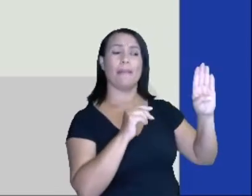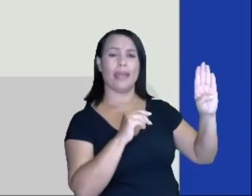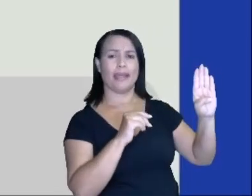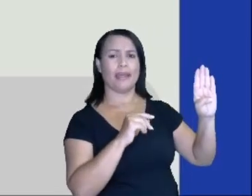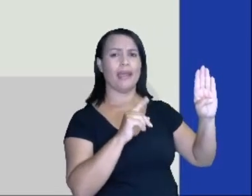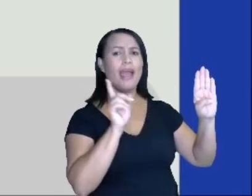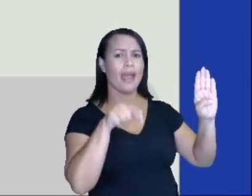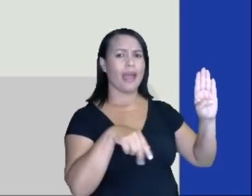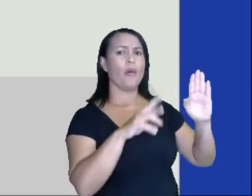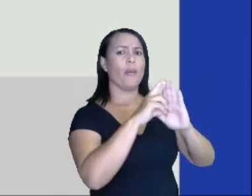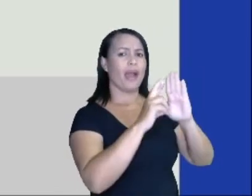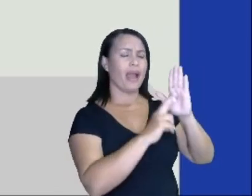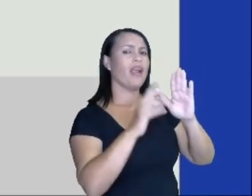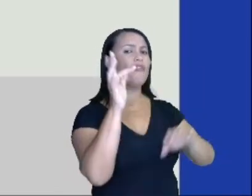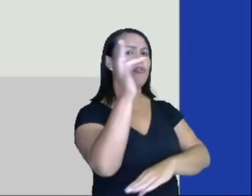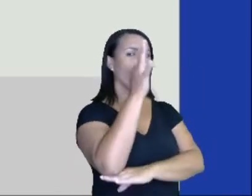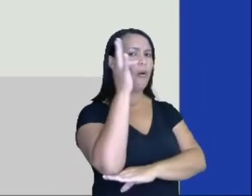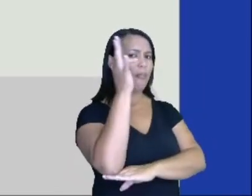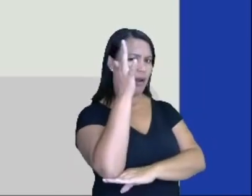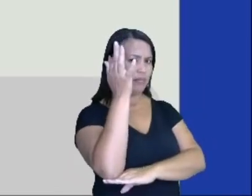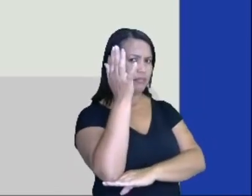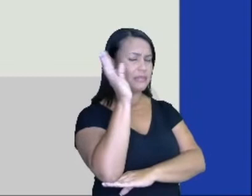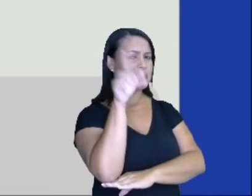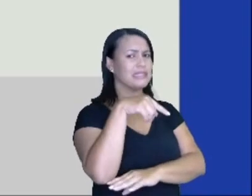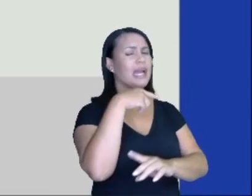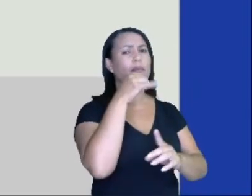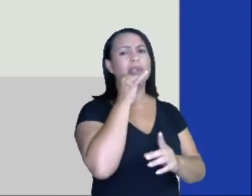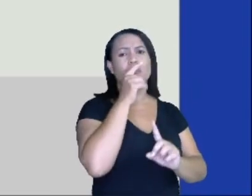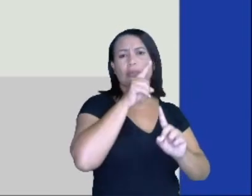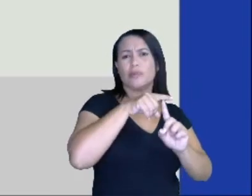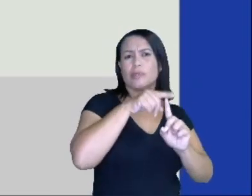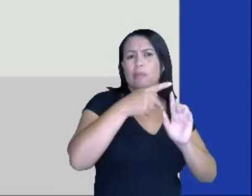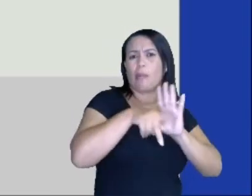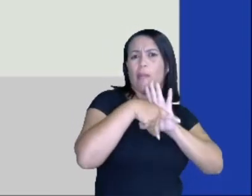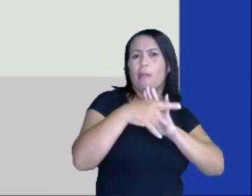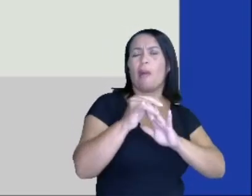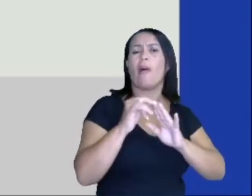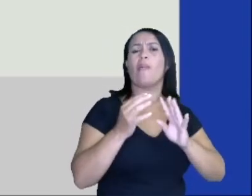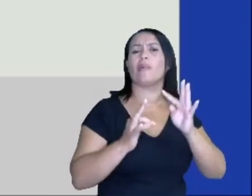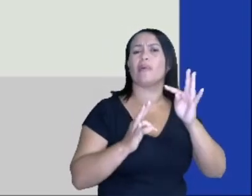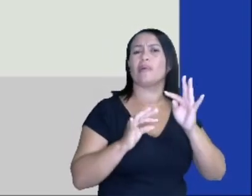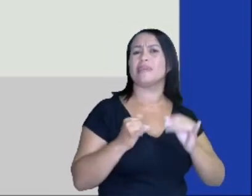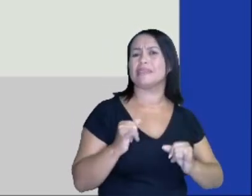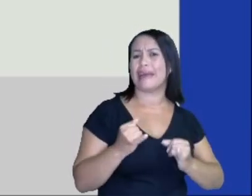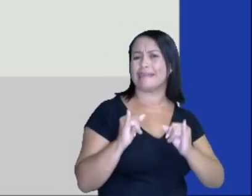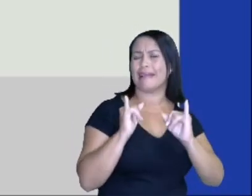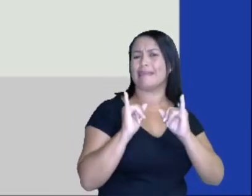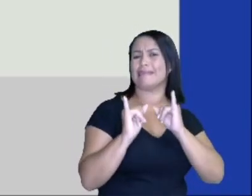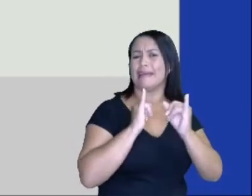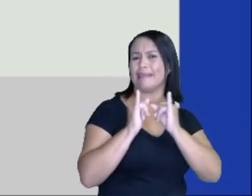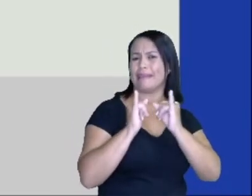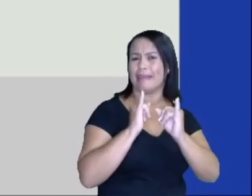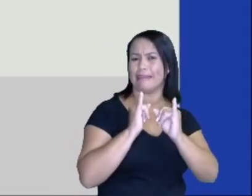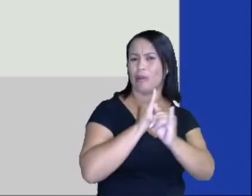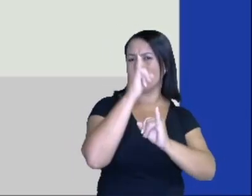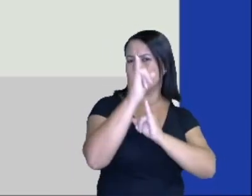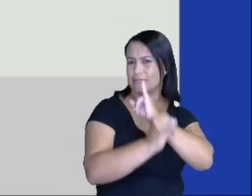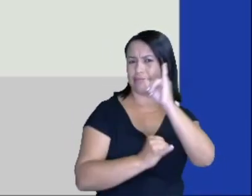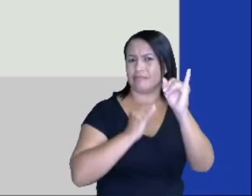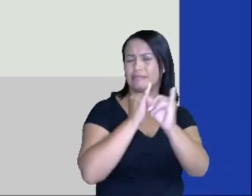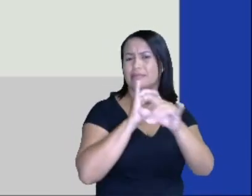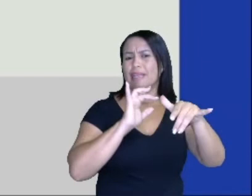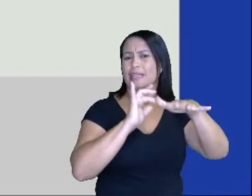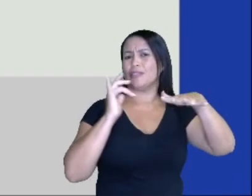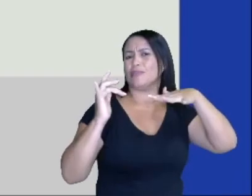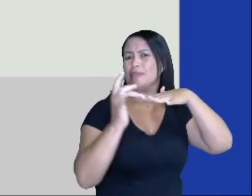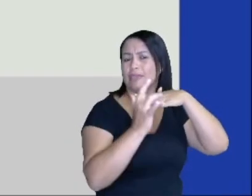culta? Não. Se ele está utilizando a linguagem típica da internet, a linguagem típica dos bate-papos das redes sociais, ele está